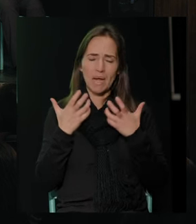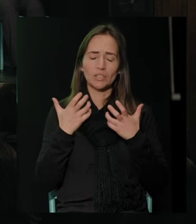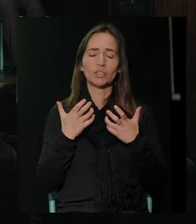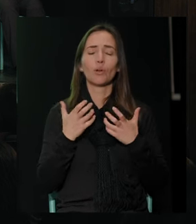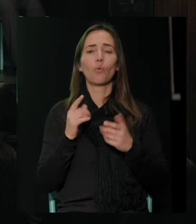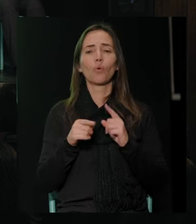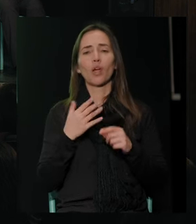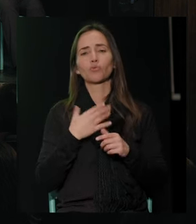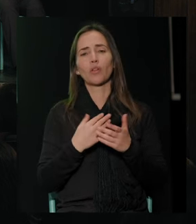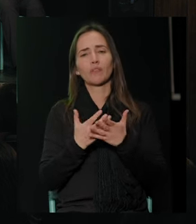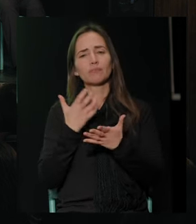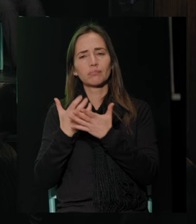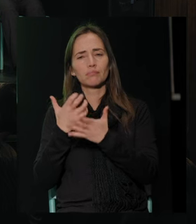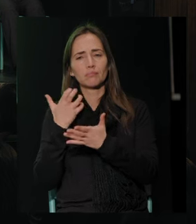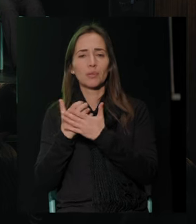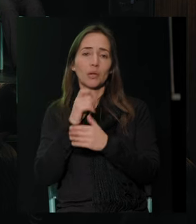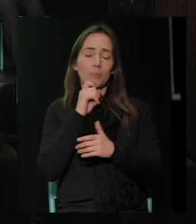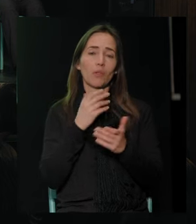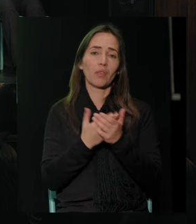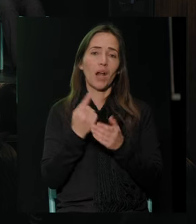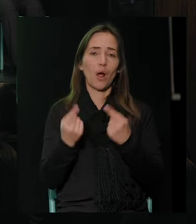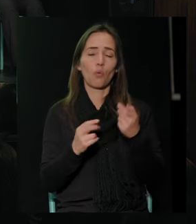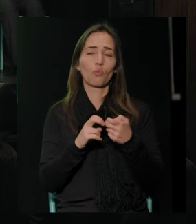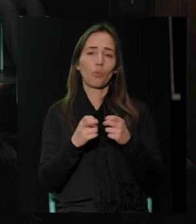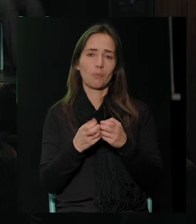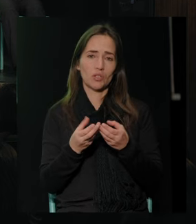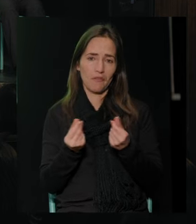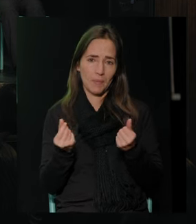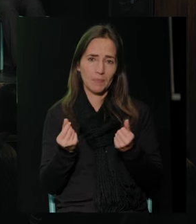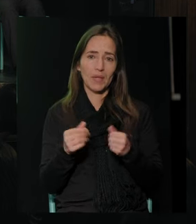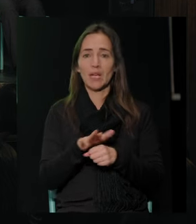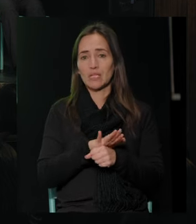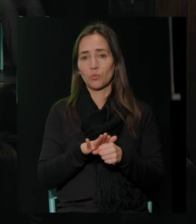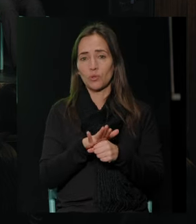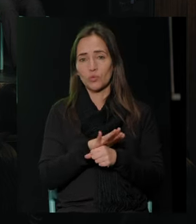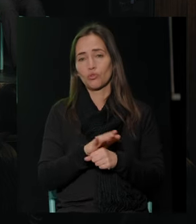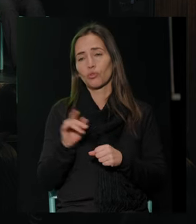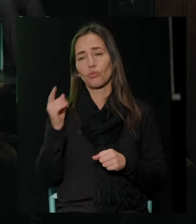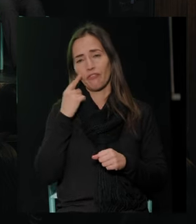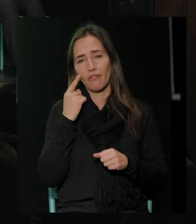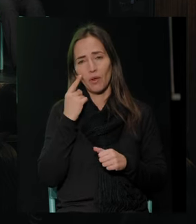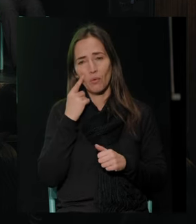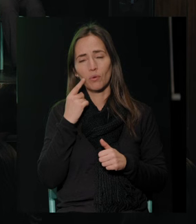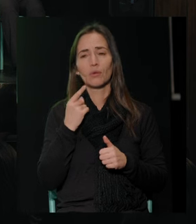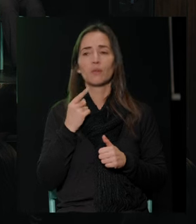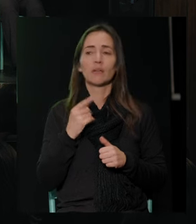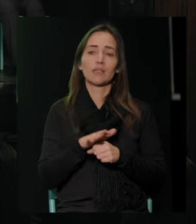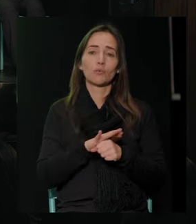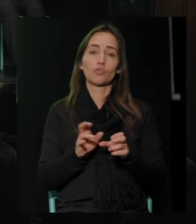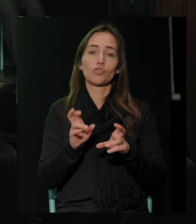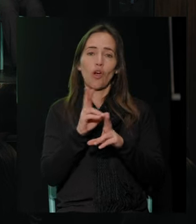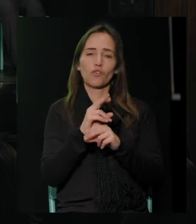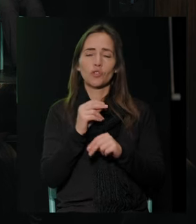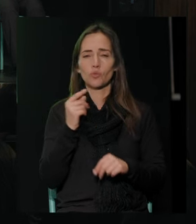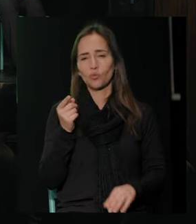gostaria de destacar que podem resolver alguns desses problemas, das situações que viveu, das realidades novas que